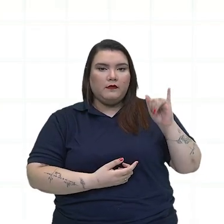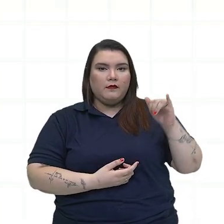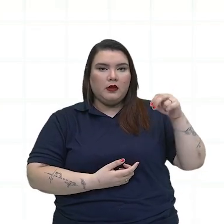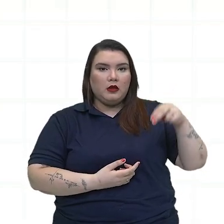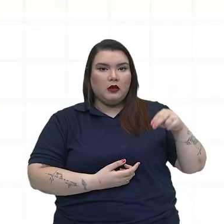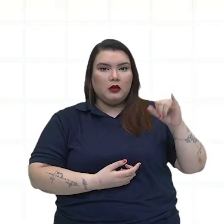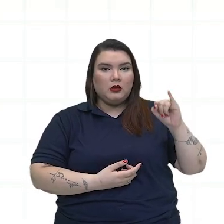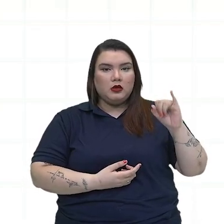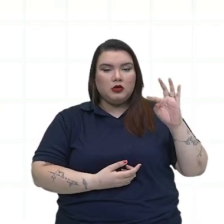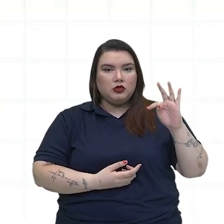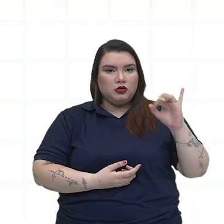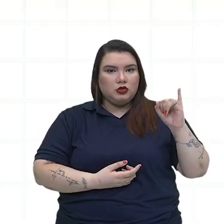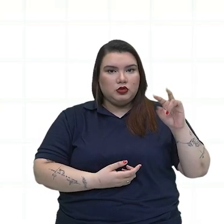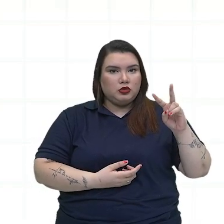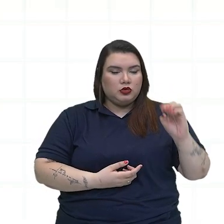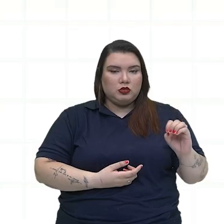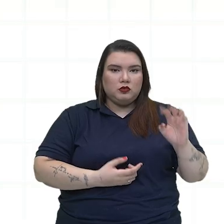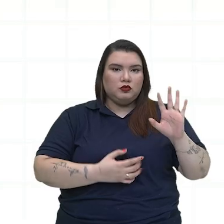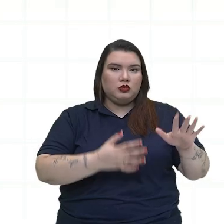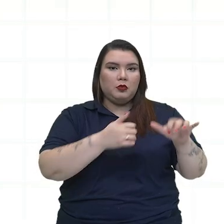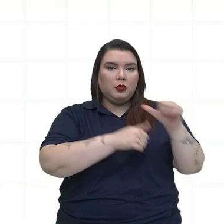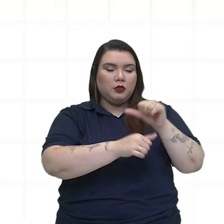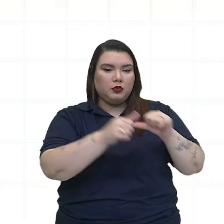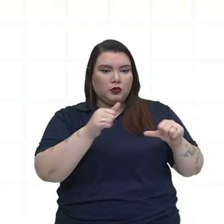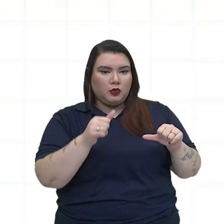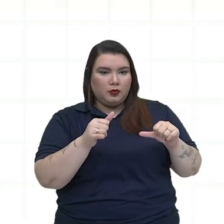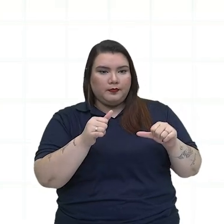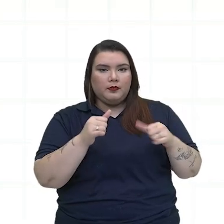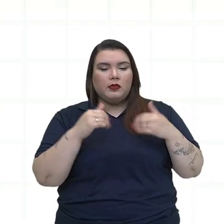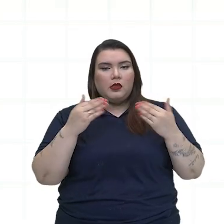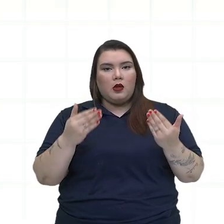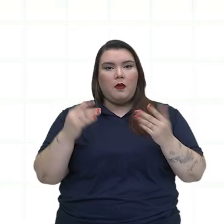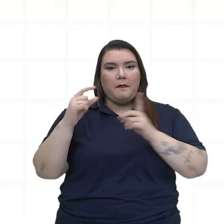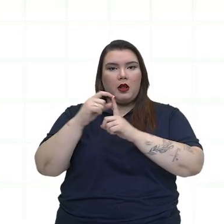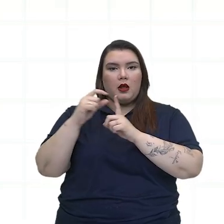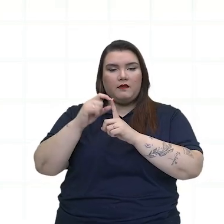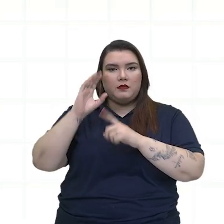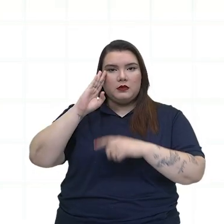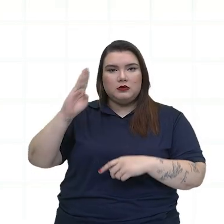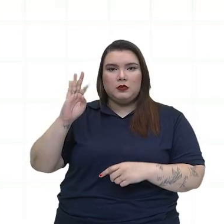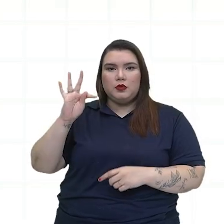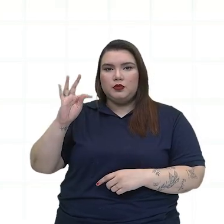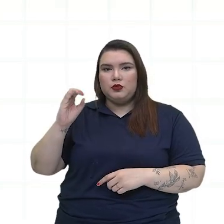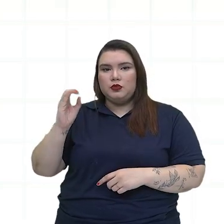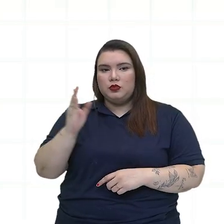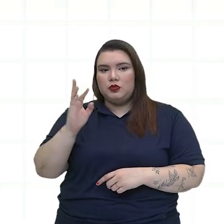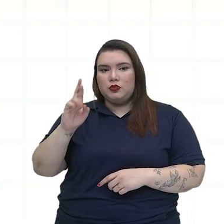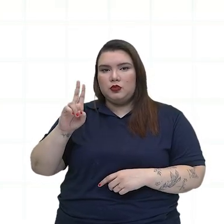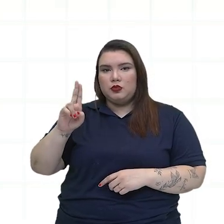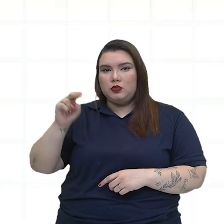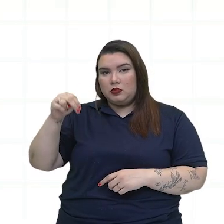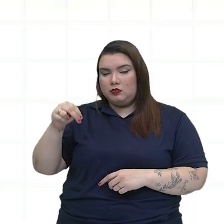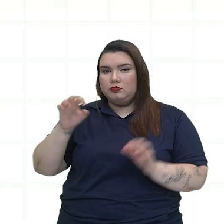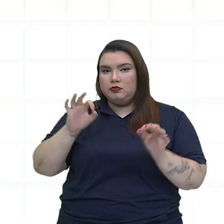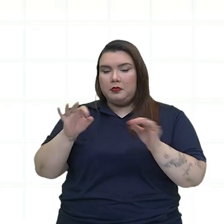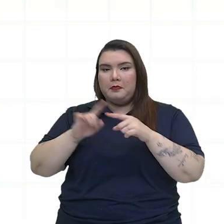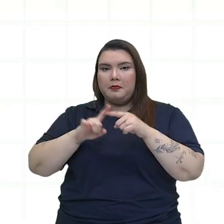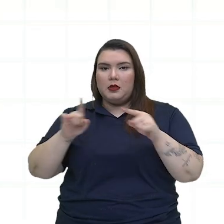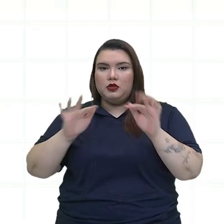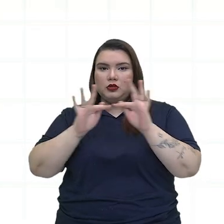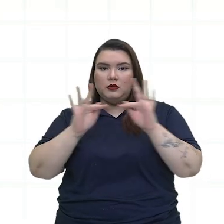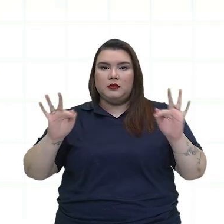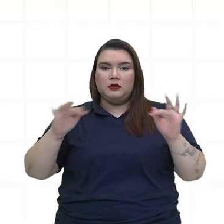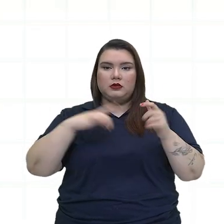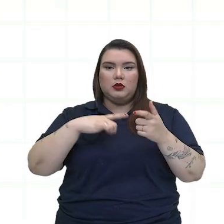to run, que é correr, e a frase she runs every morning. Aqui ele já